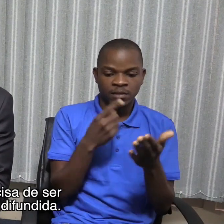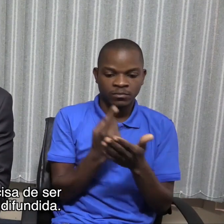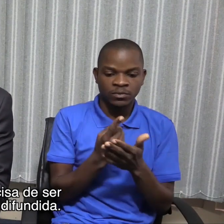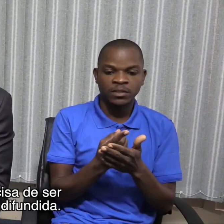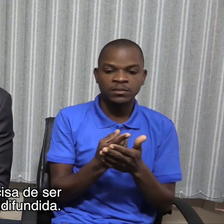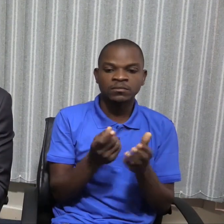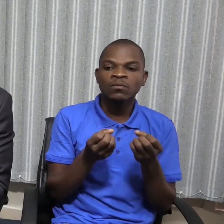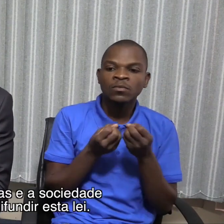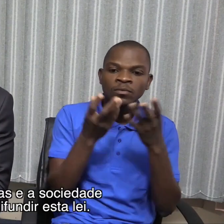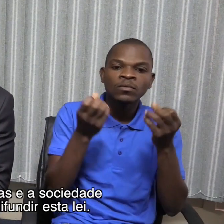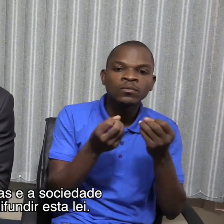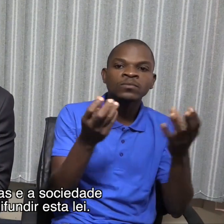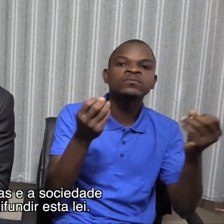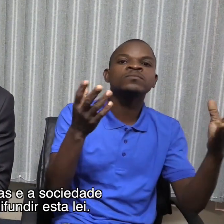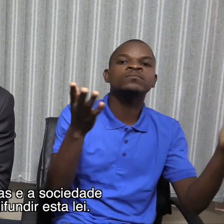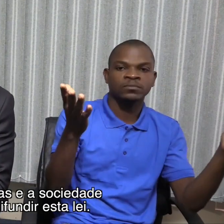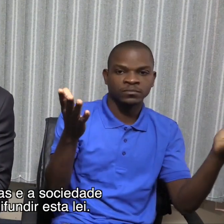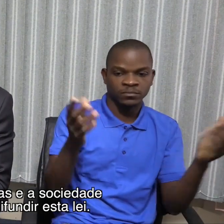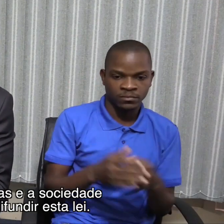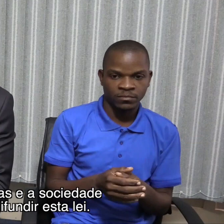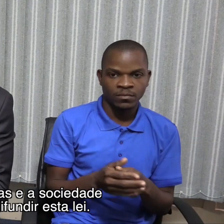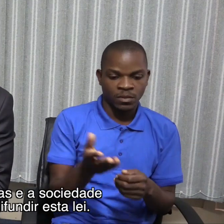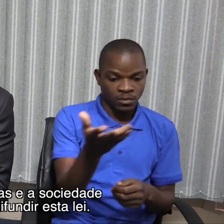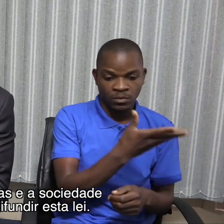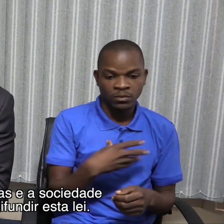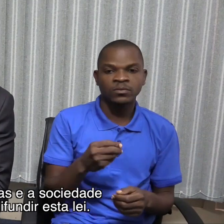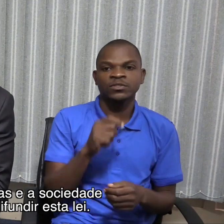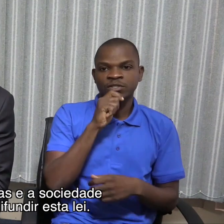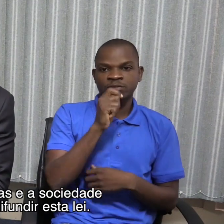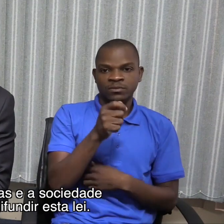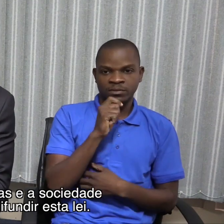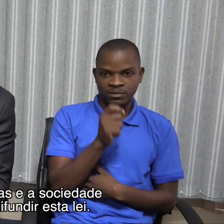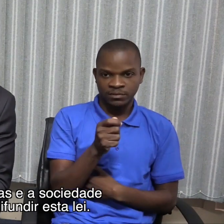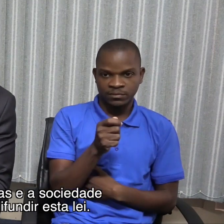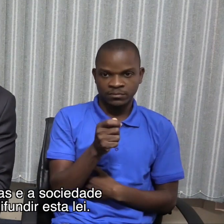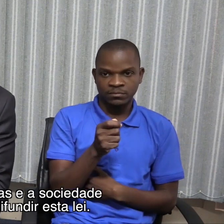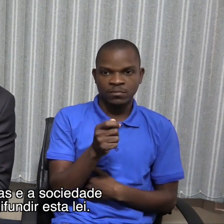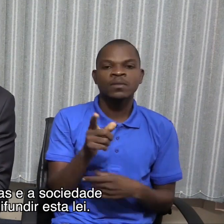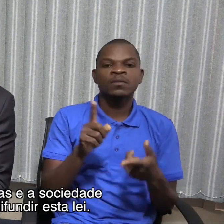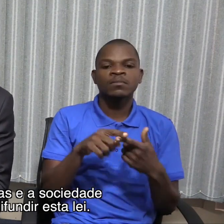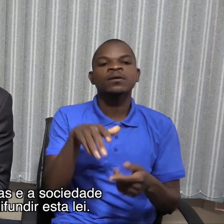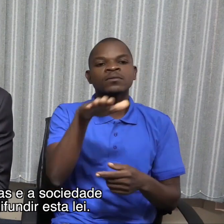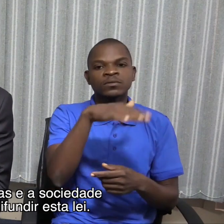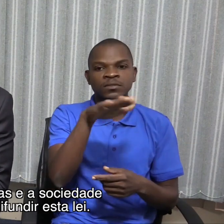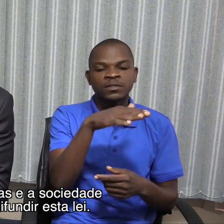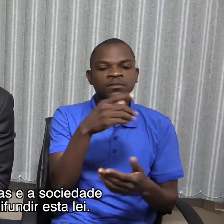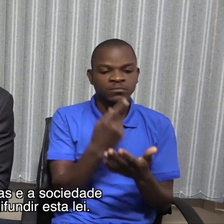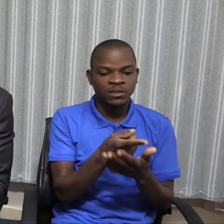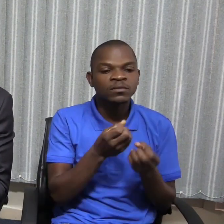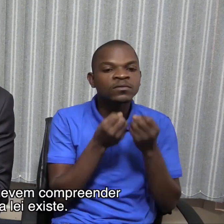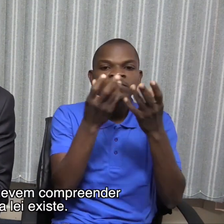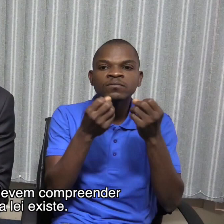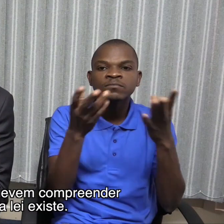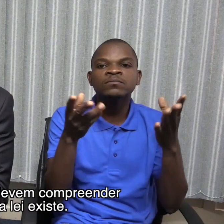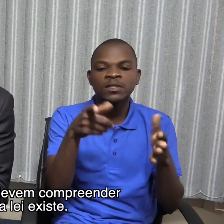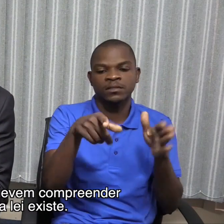muito difundida. Nós, jornalistas, a sociedade deve difundir esta lei e